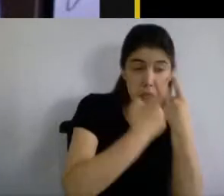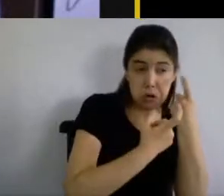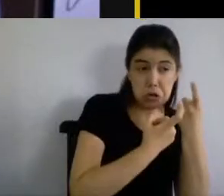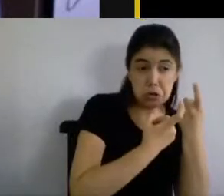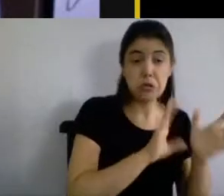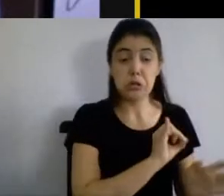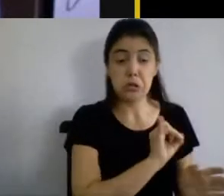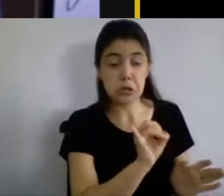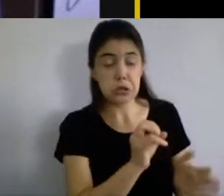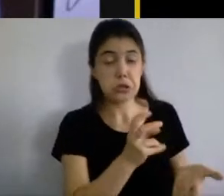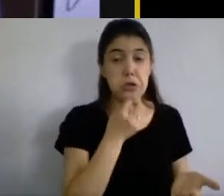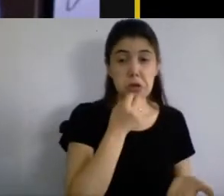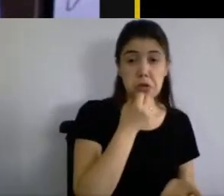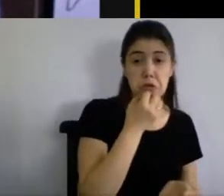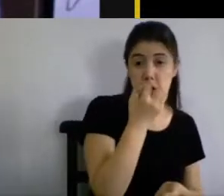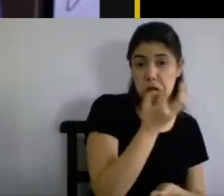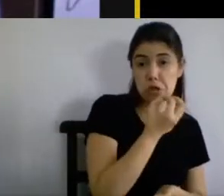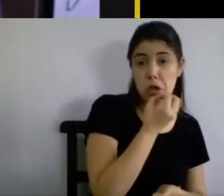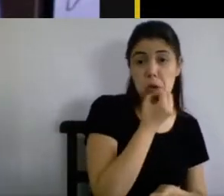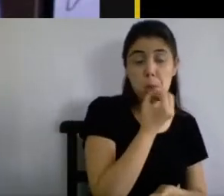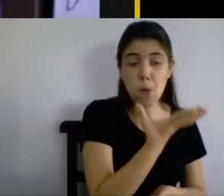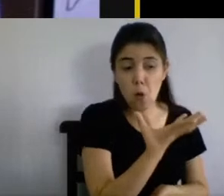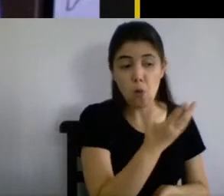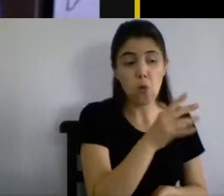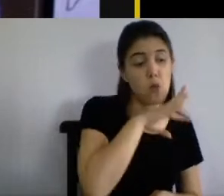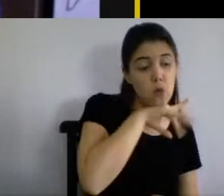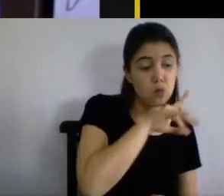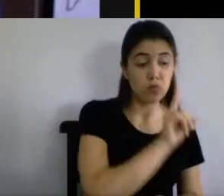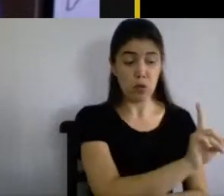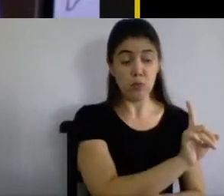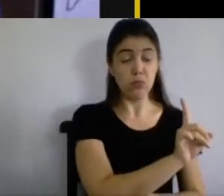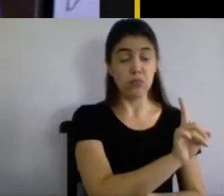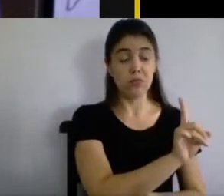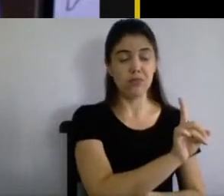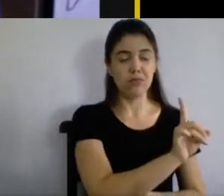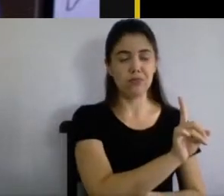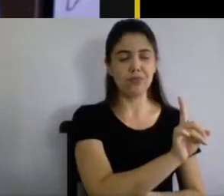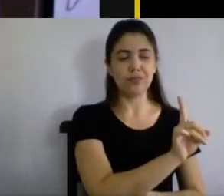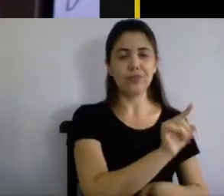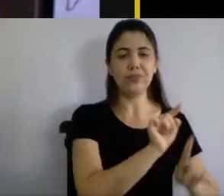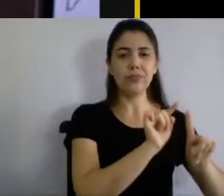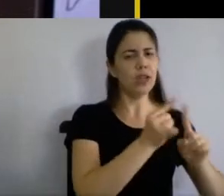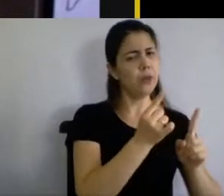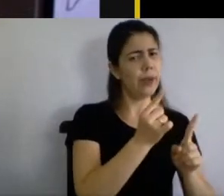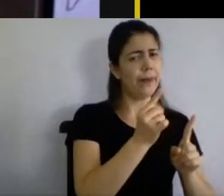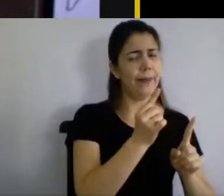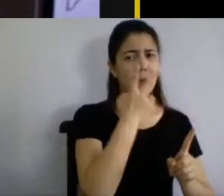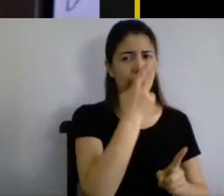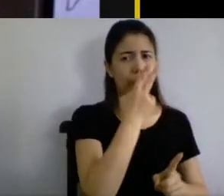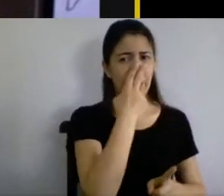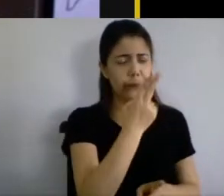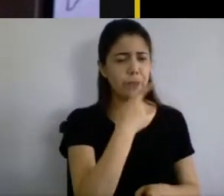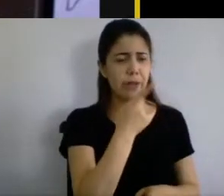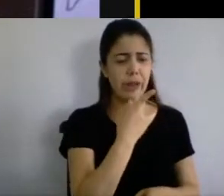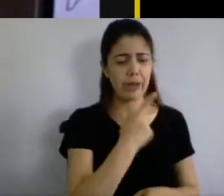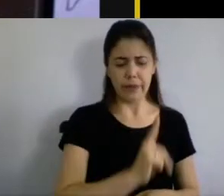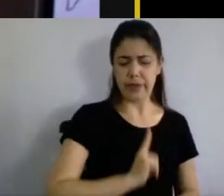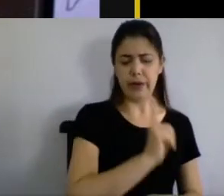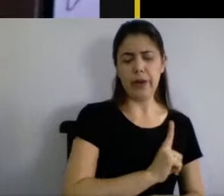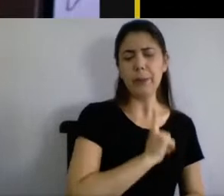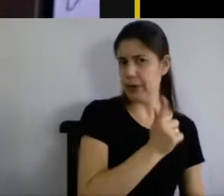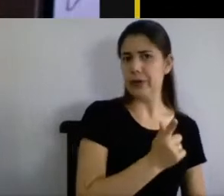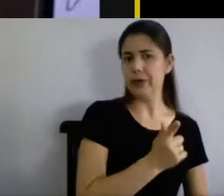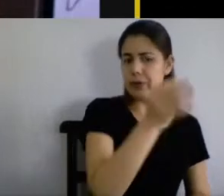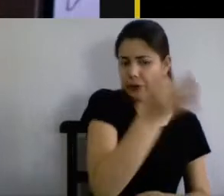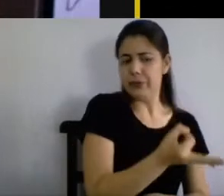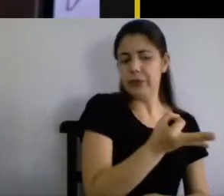falar bem no sentido da gramática, que é falar corretamente. O gramático ensina a gente a falar bem segundo